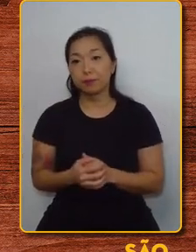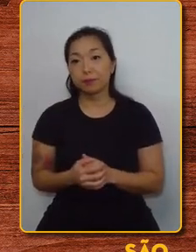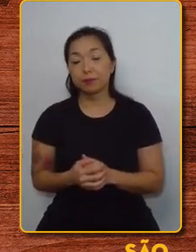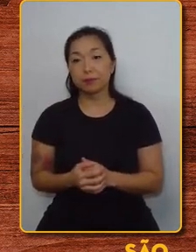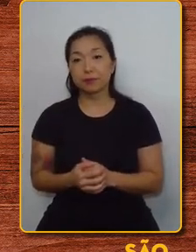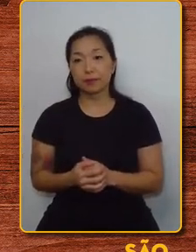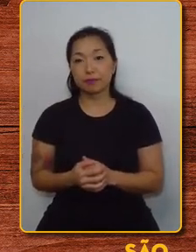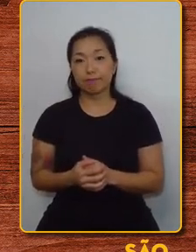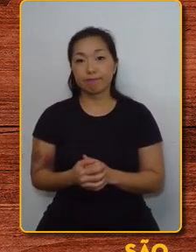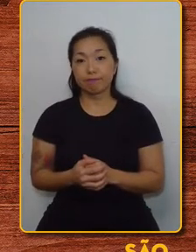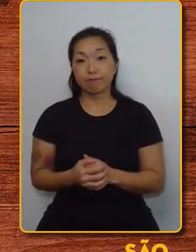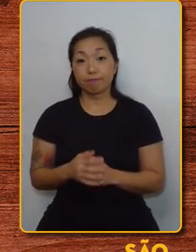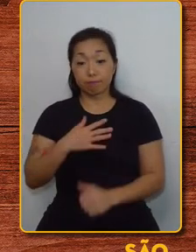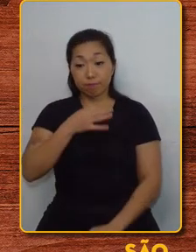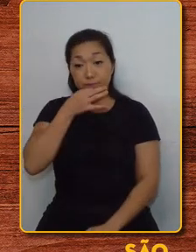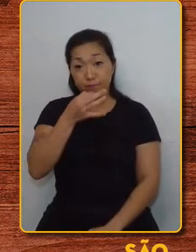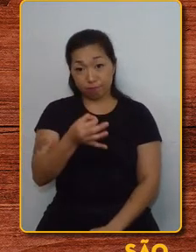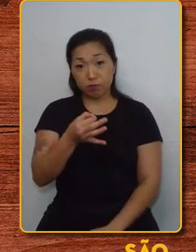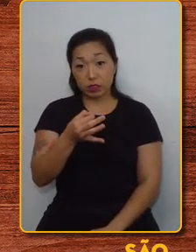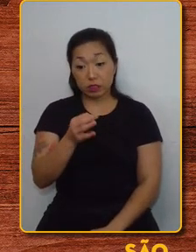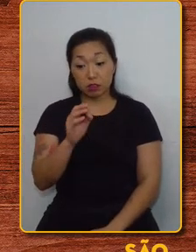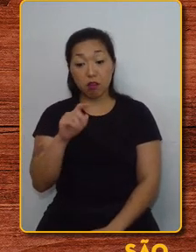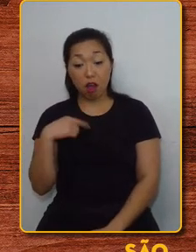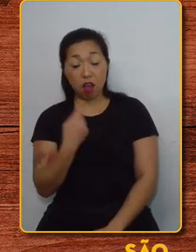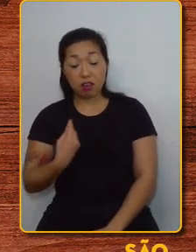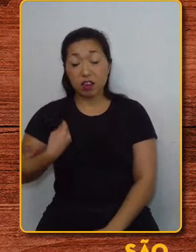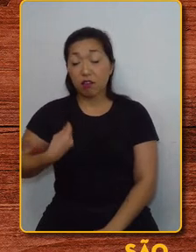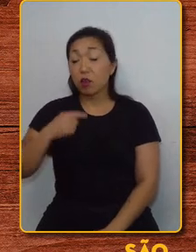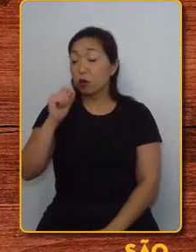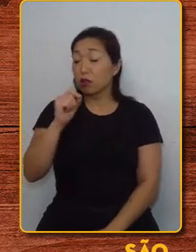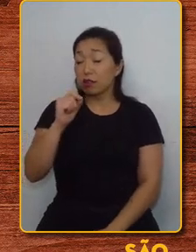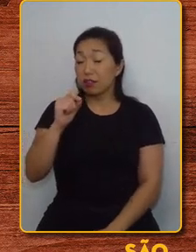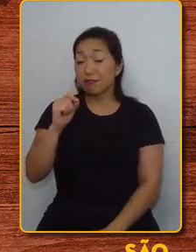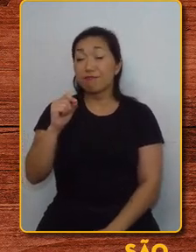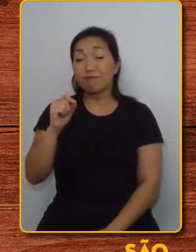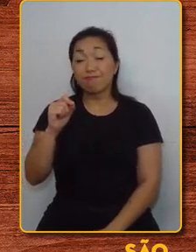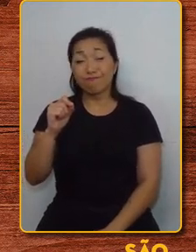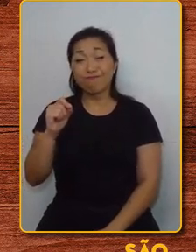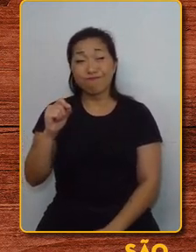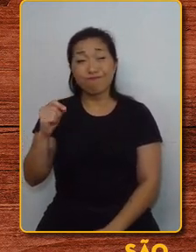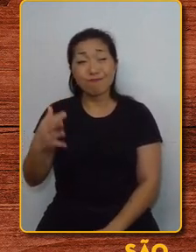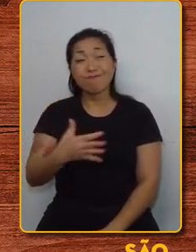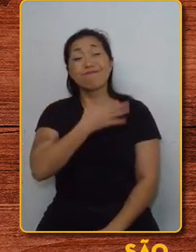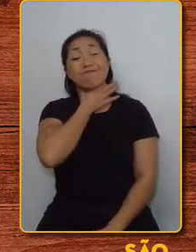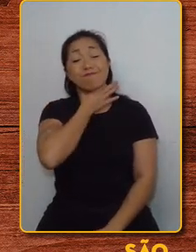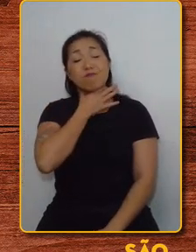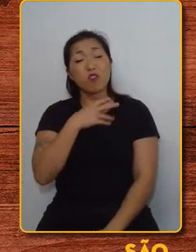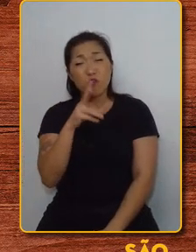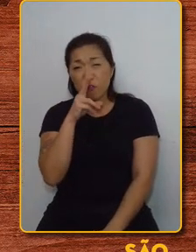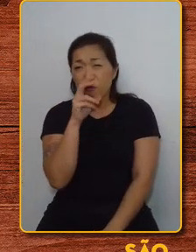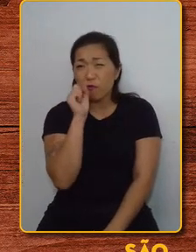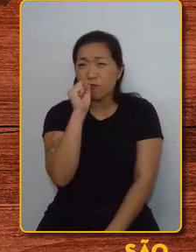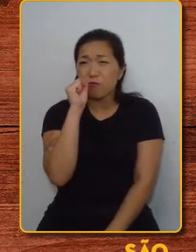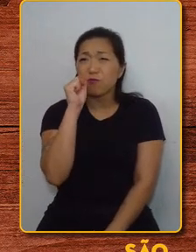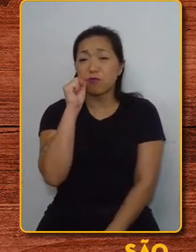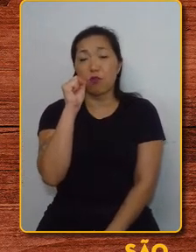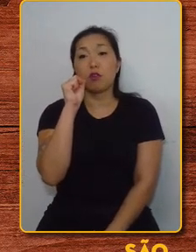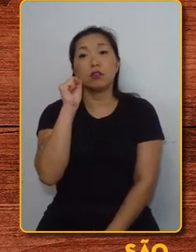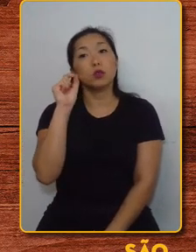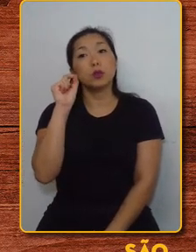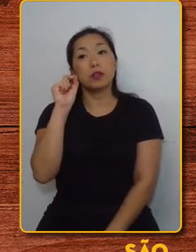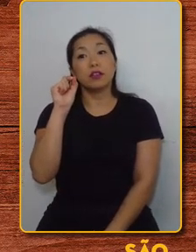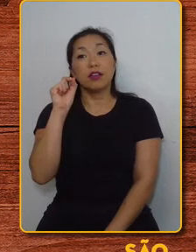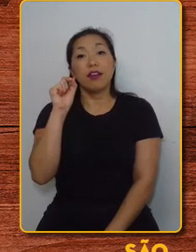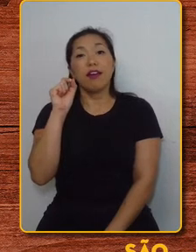dizer que acho que nós estamos vivendo uma crise severa, que é aquela famosa tempestade perfeita, que combina